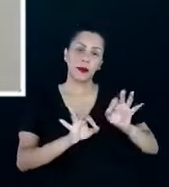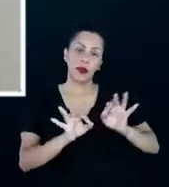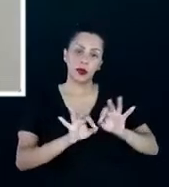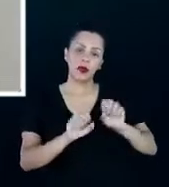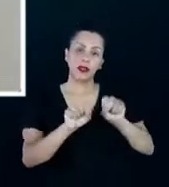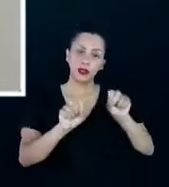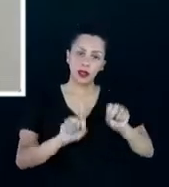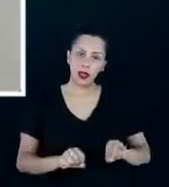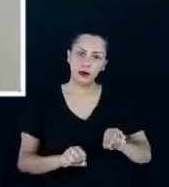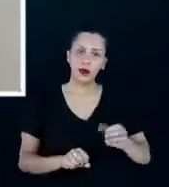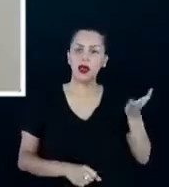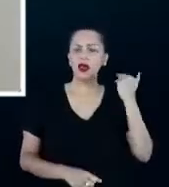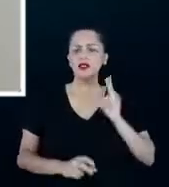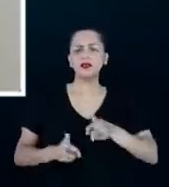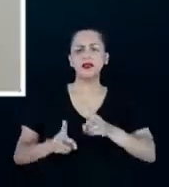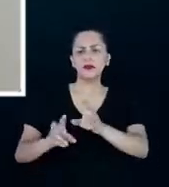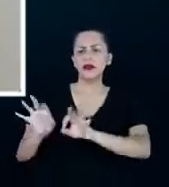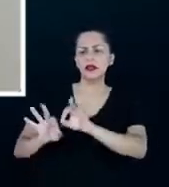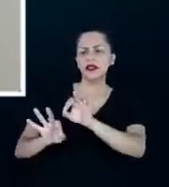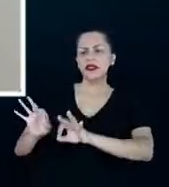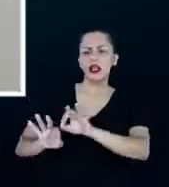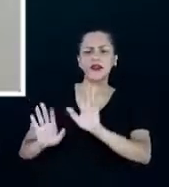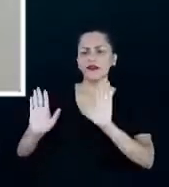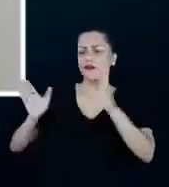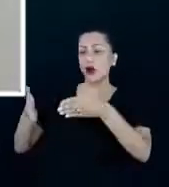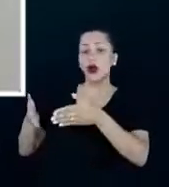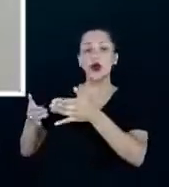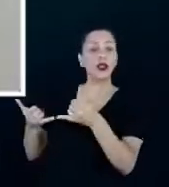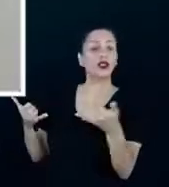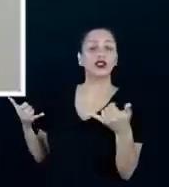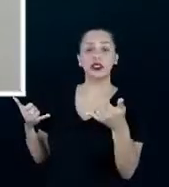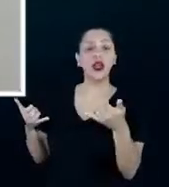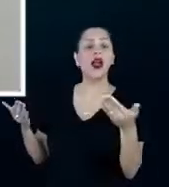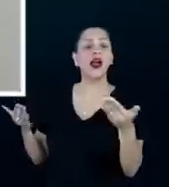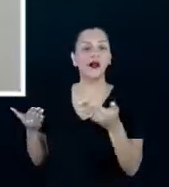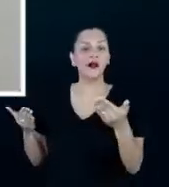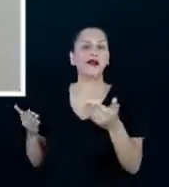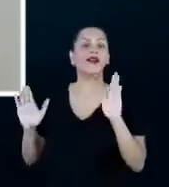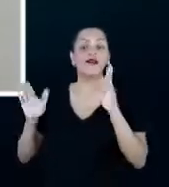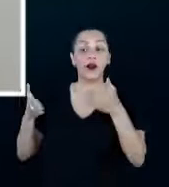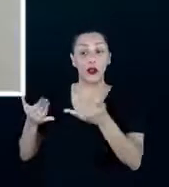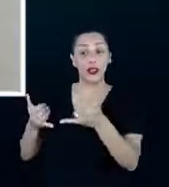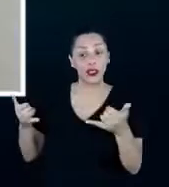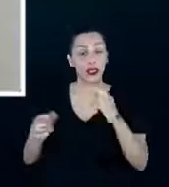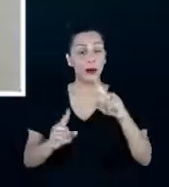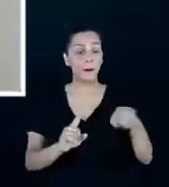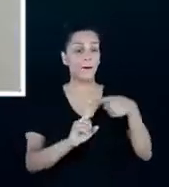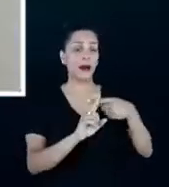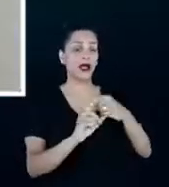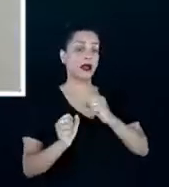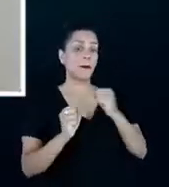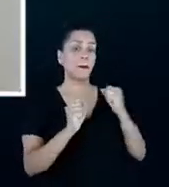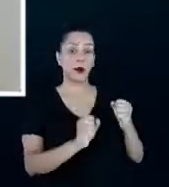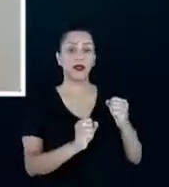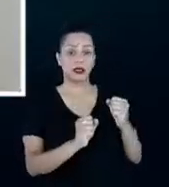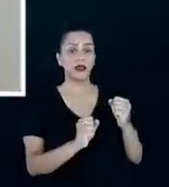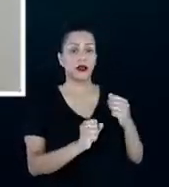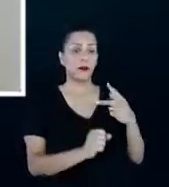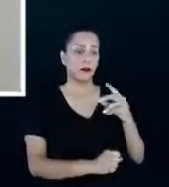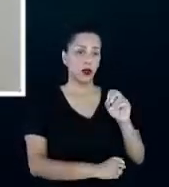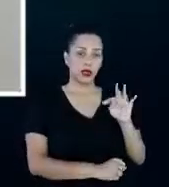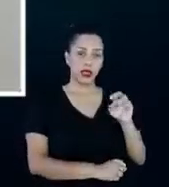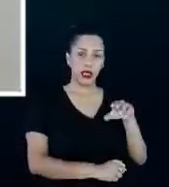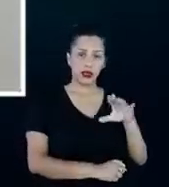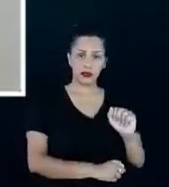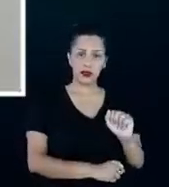sempre planejava o setor elétrico olhando apenas para a energia, e agora a gente olha também para a potência, o que contribui, né, para a gente